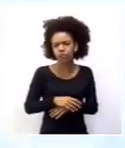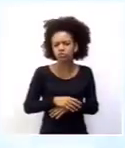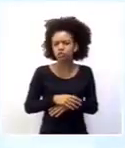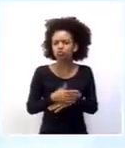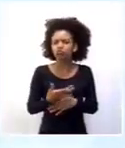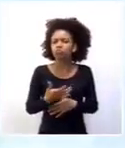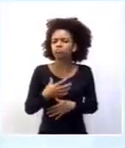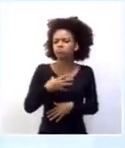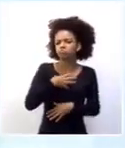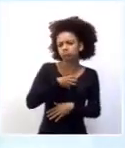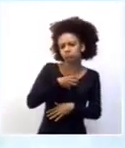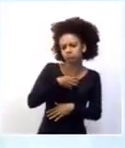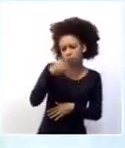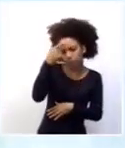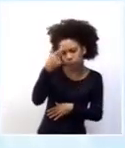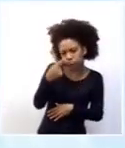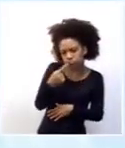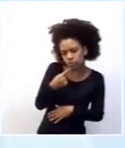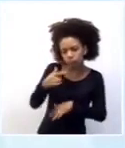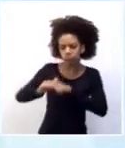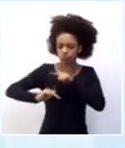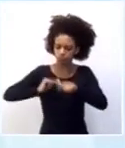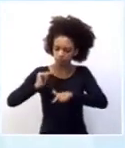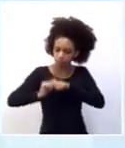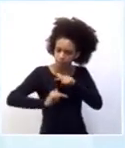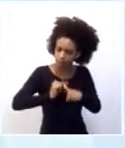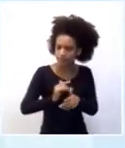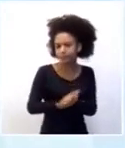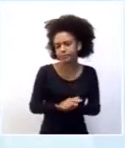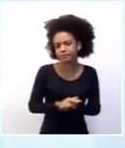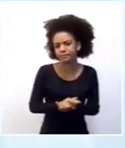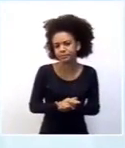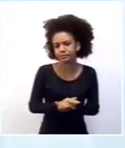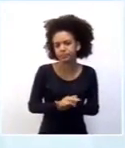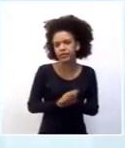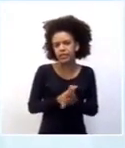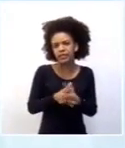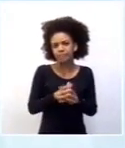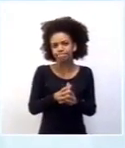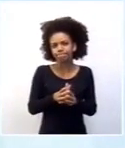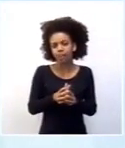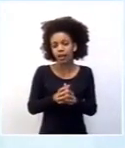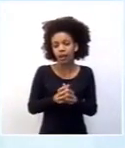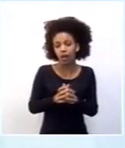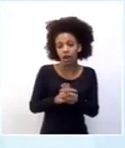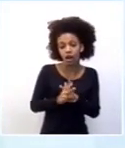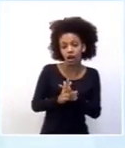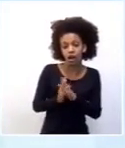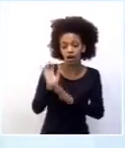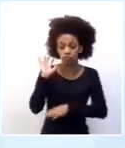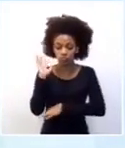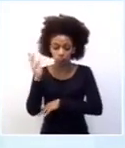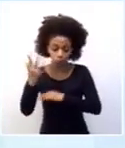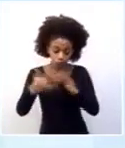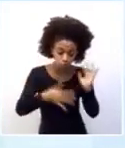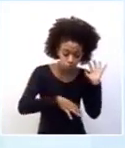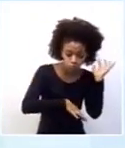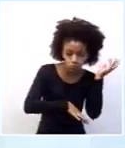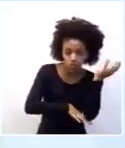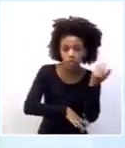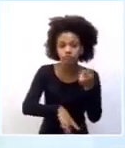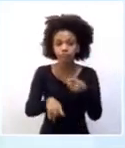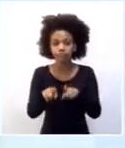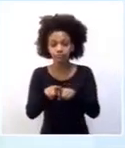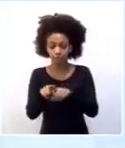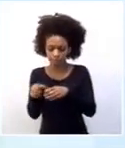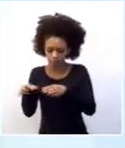vamos trabalhar nessa aula, tá? Vamos trabalhar sobre relacionar a natureza e a organização das sociedades, os